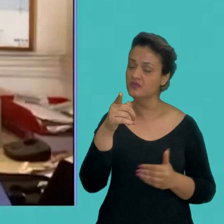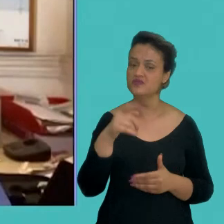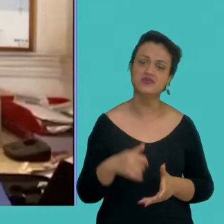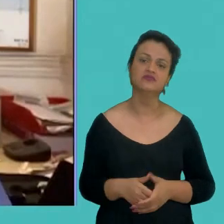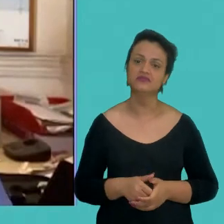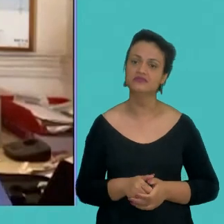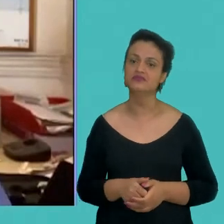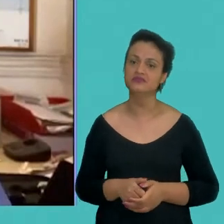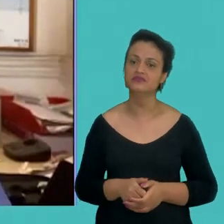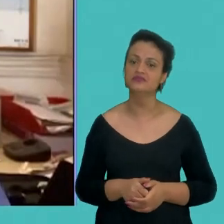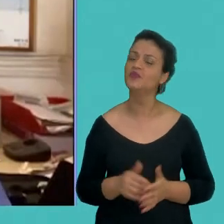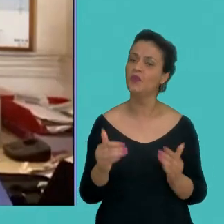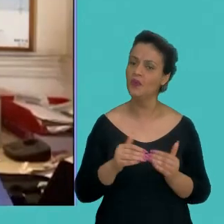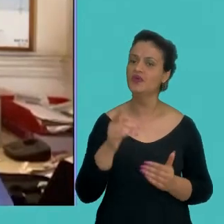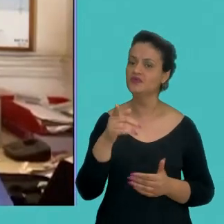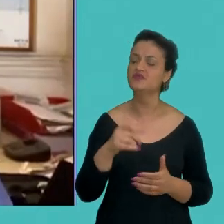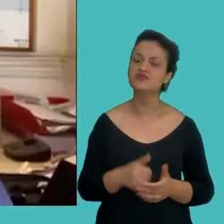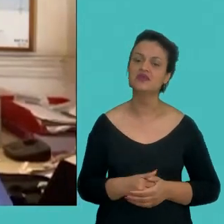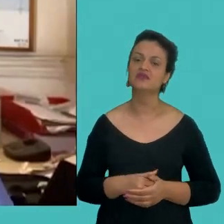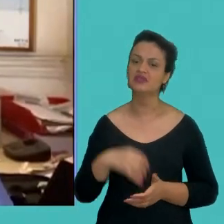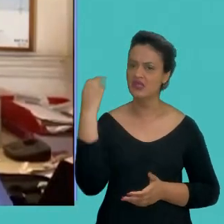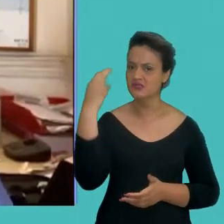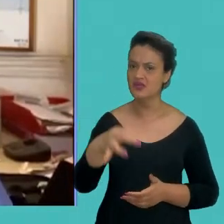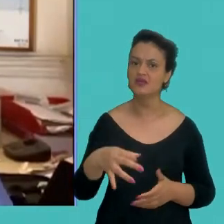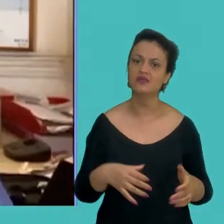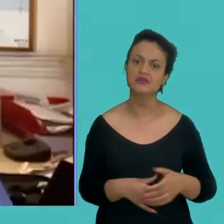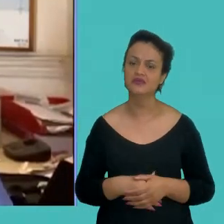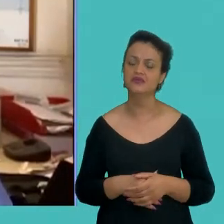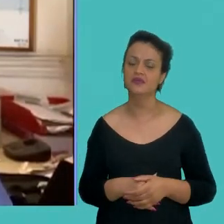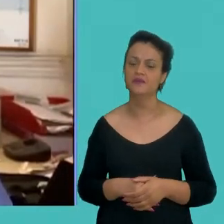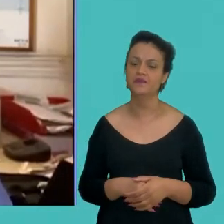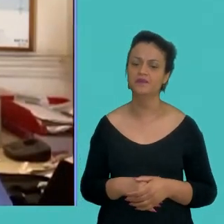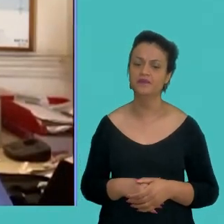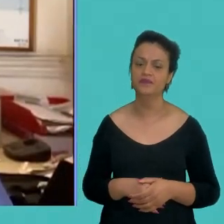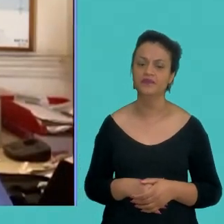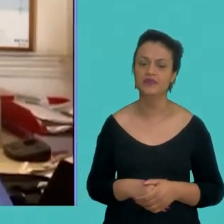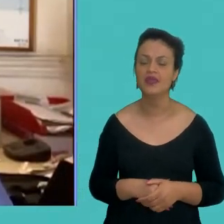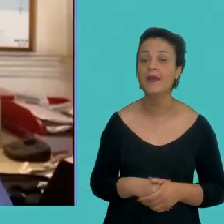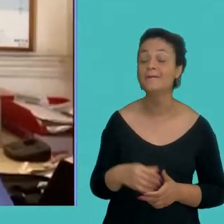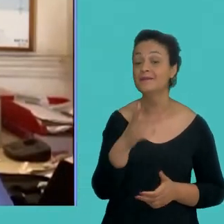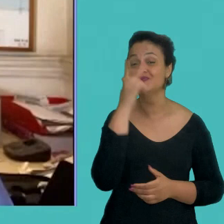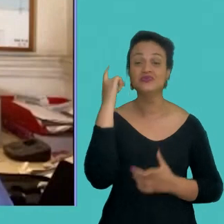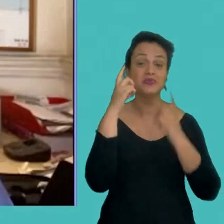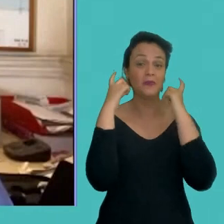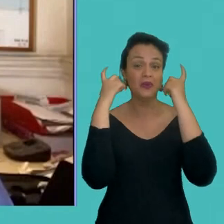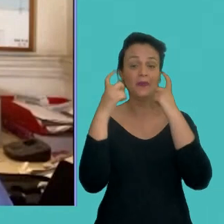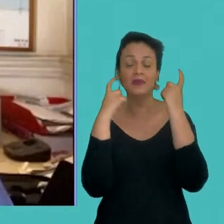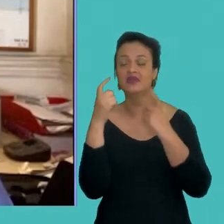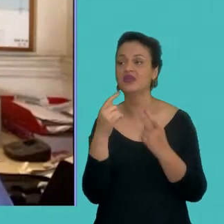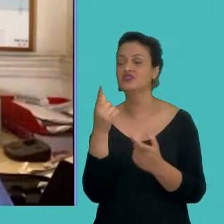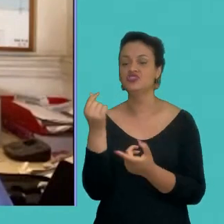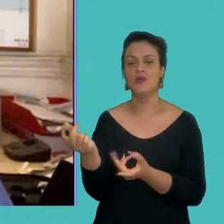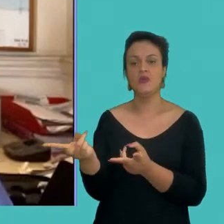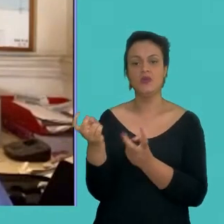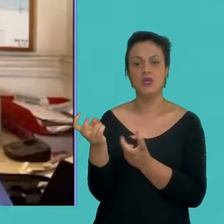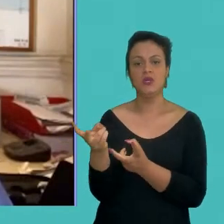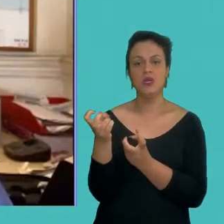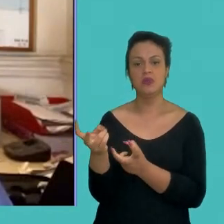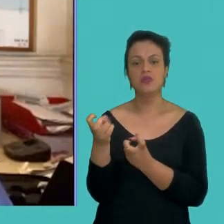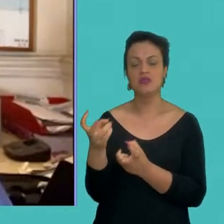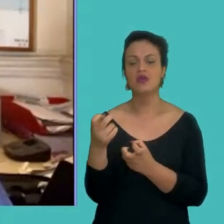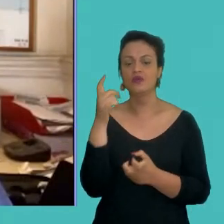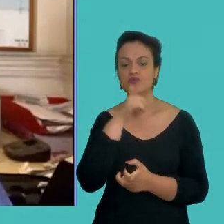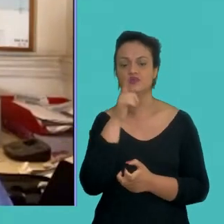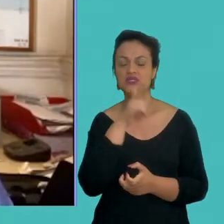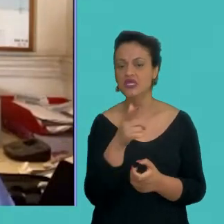eu as compartilho contigo, cara. É isso mesmo. Tem um bocado de gente muito mais preocupado em ganhar dinheiro,